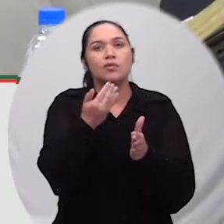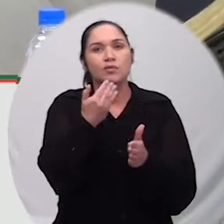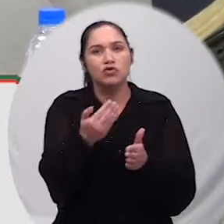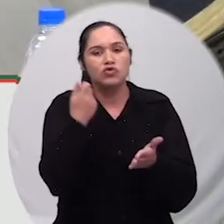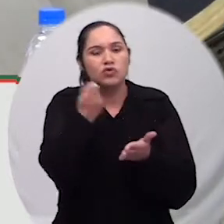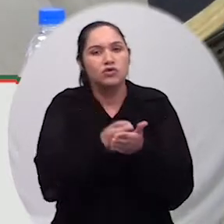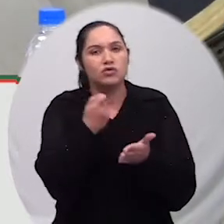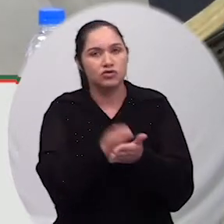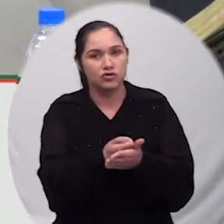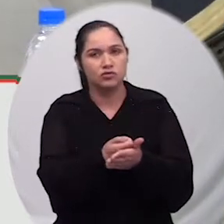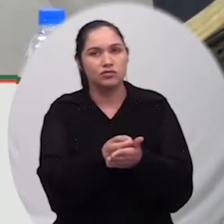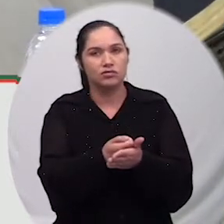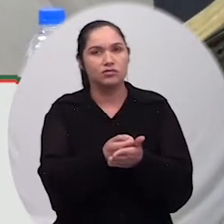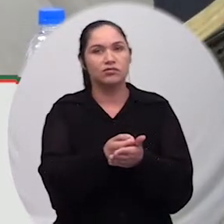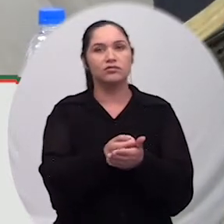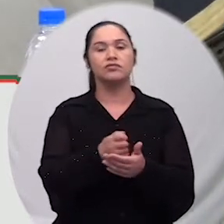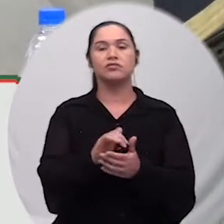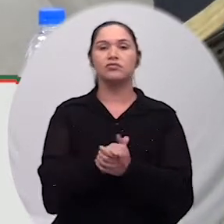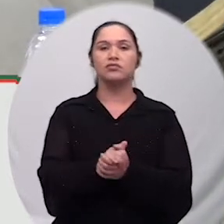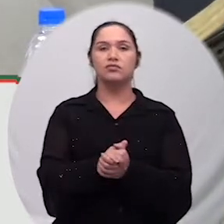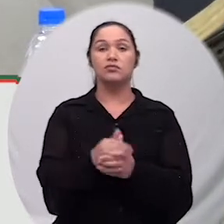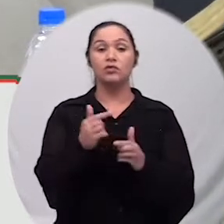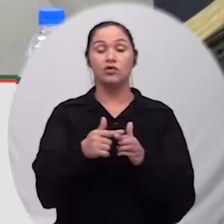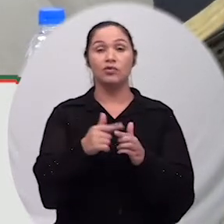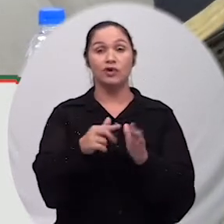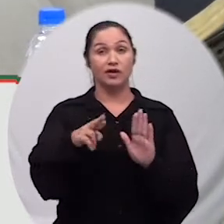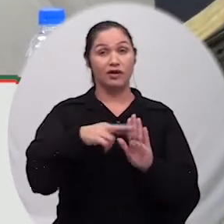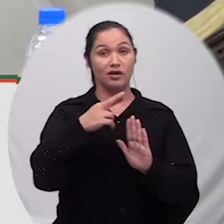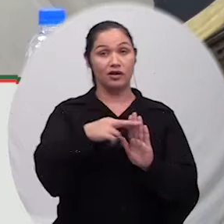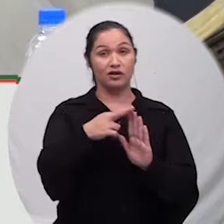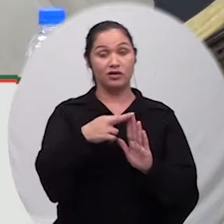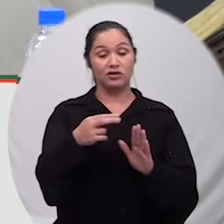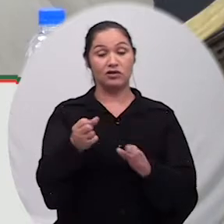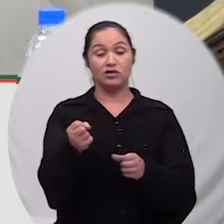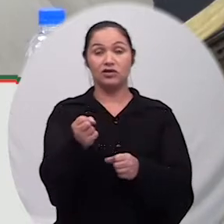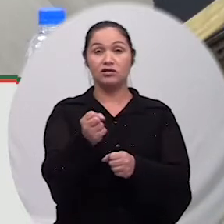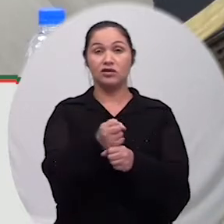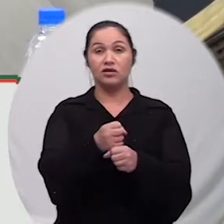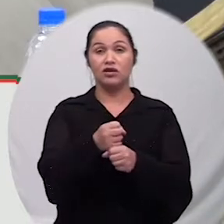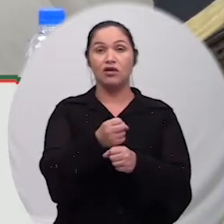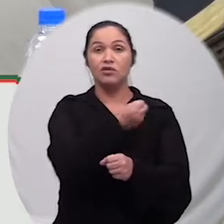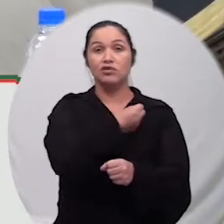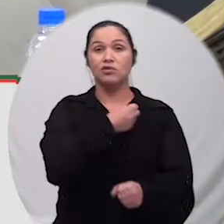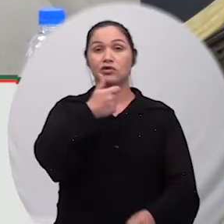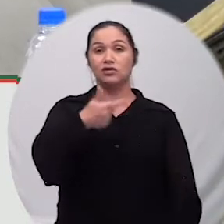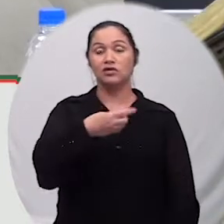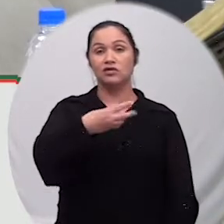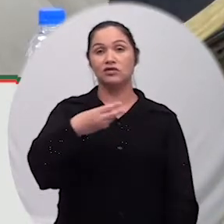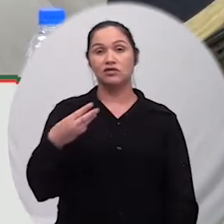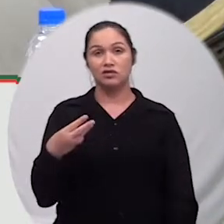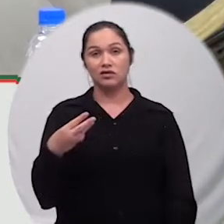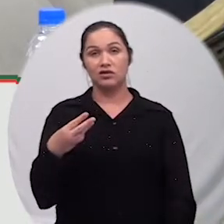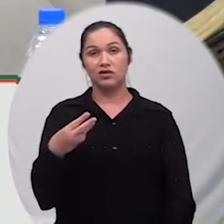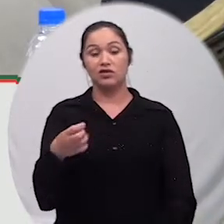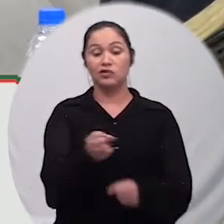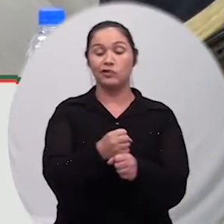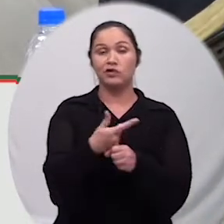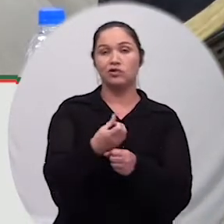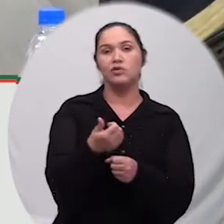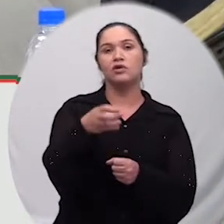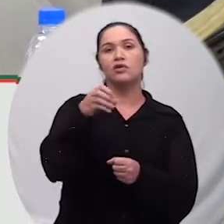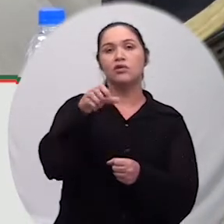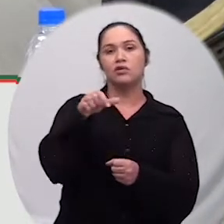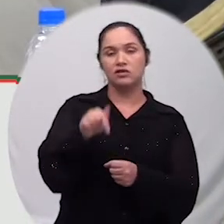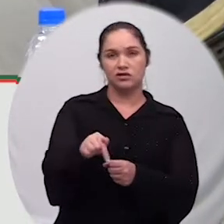4, sinalização horizontal aprovada pela Resolução 236, de 11 de maio de 2007, do Conselho Nacional de Trânsito,